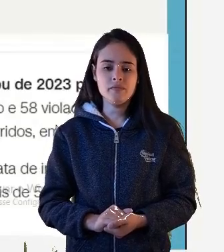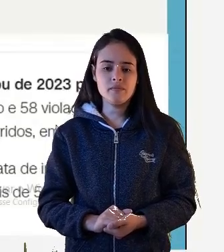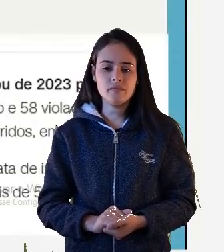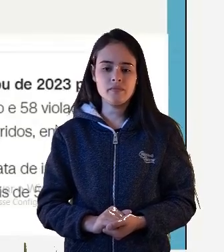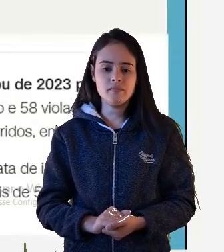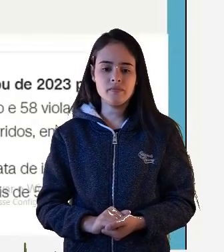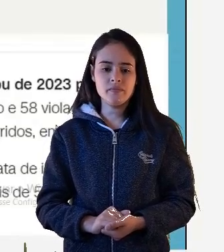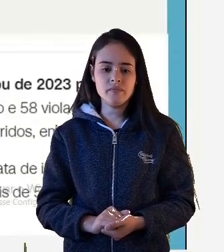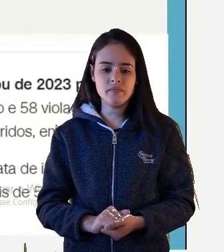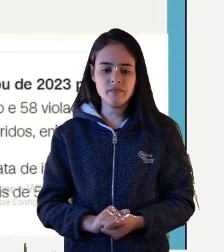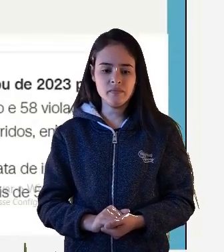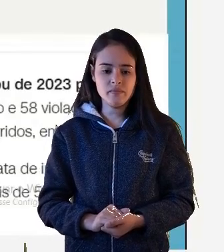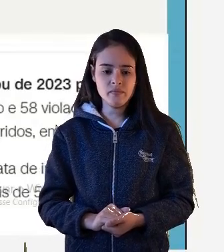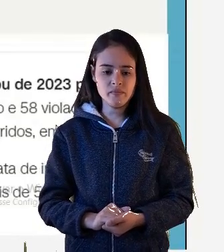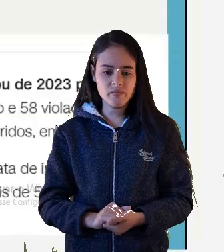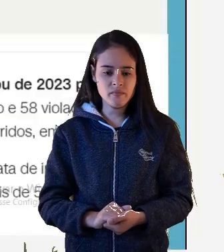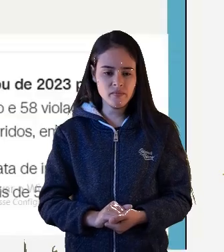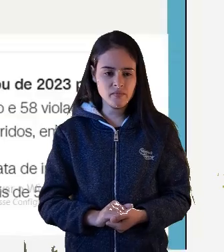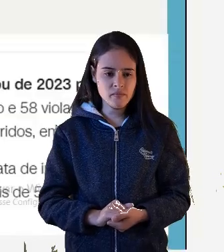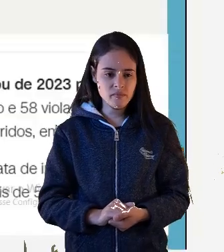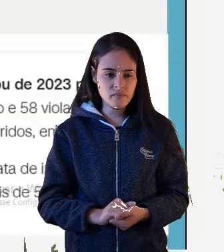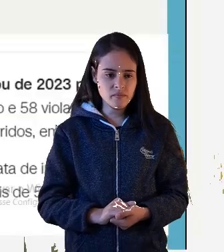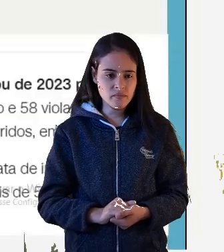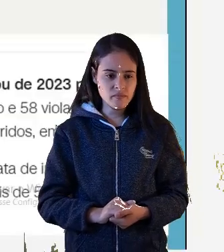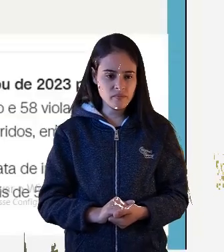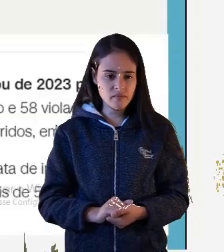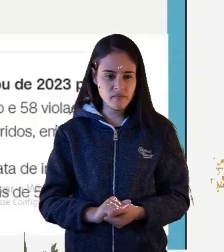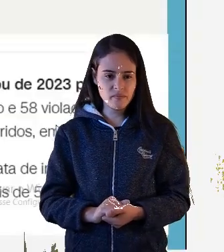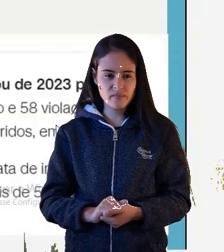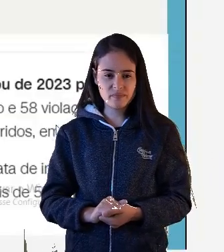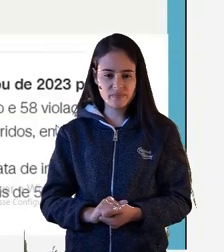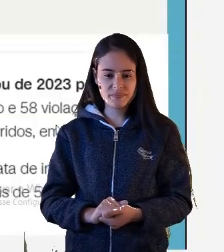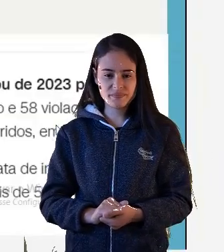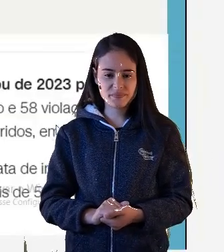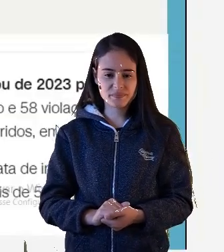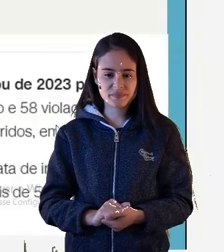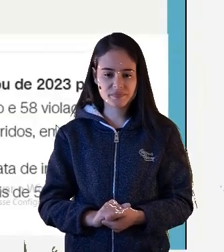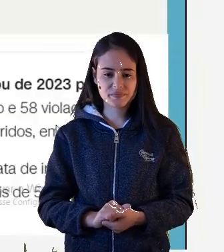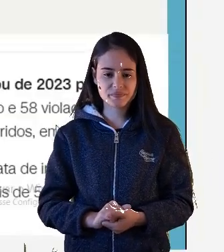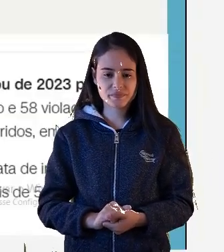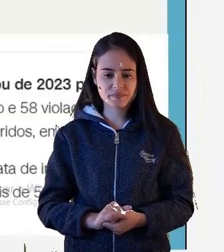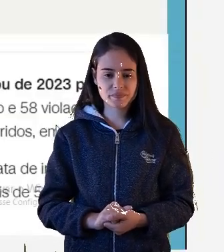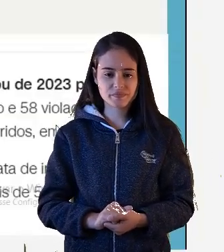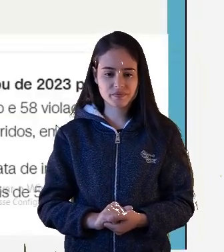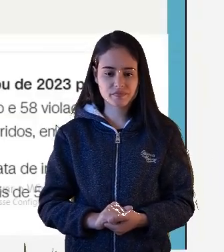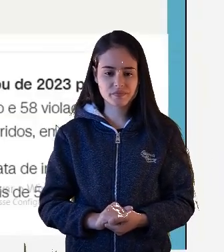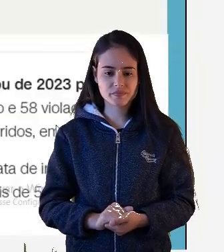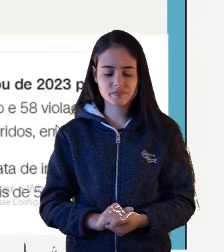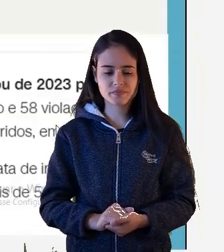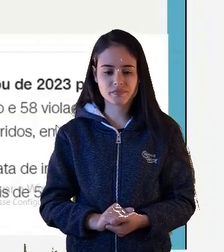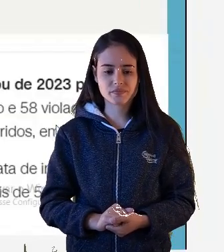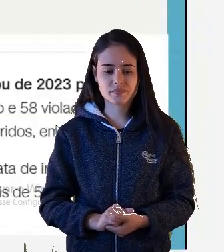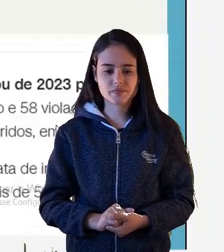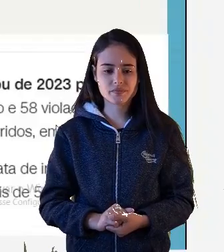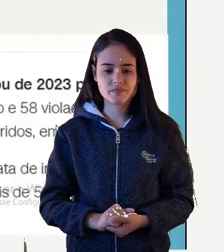as religiões de matriz africana, né? A intolerância religiosa no Brasil, coloquei a notícia de 22 de janeiro, né?